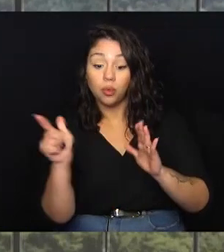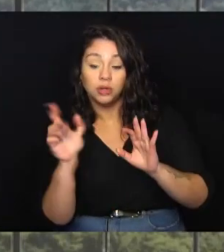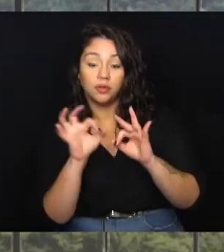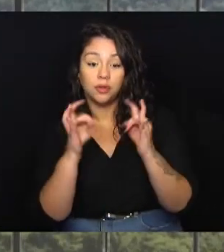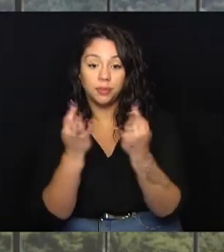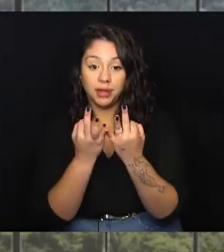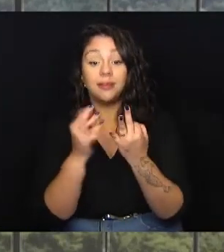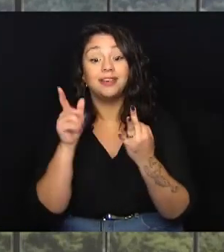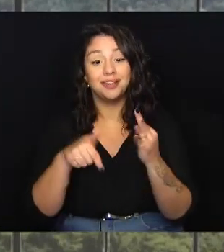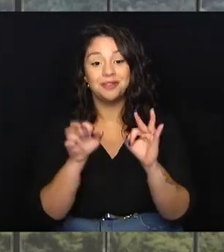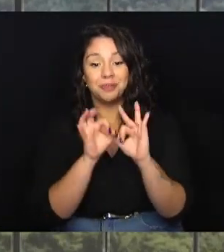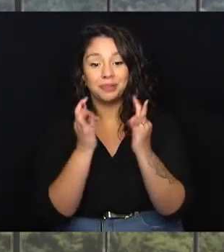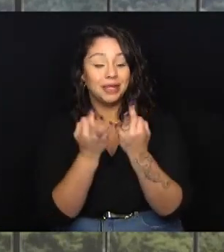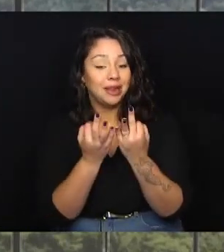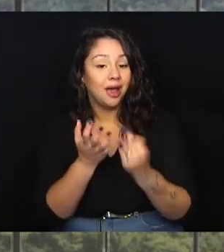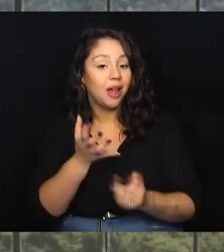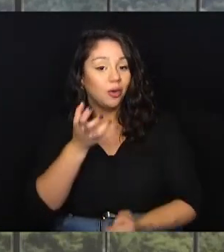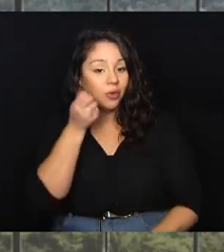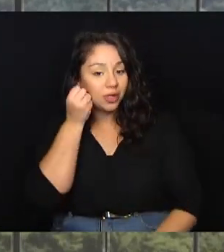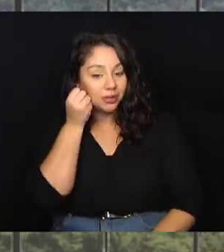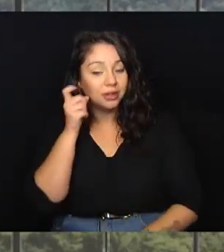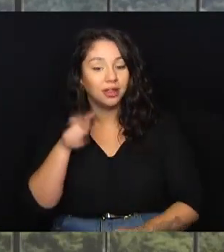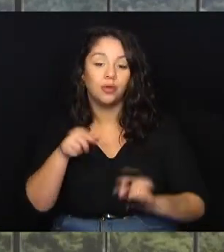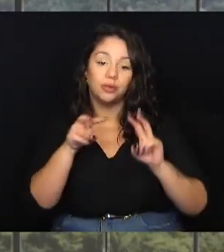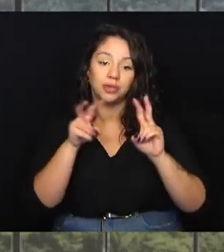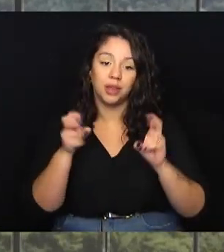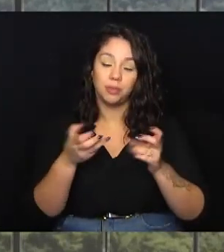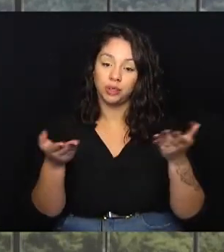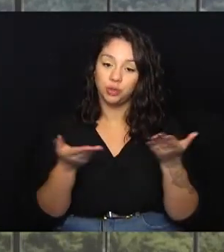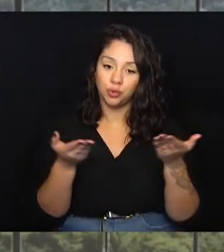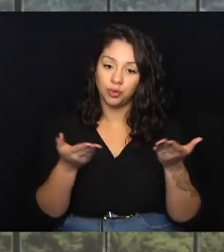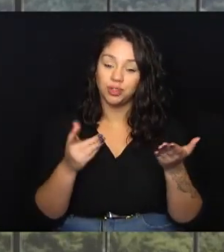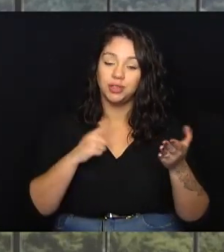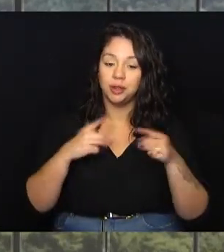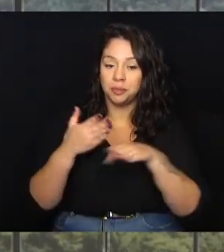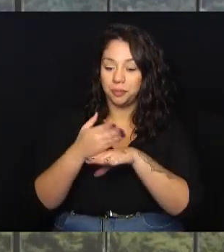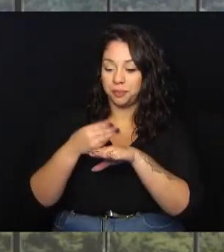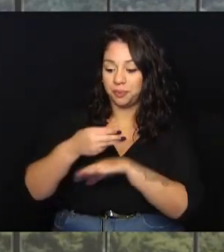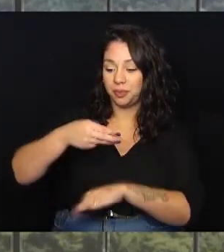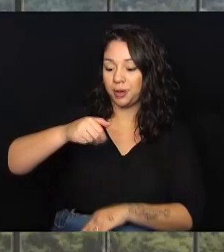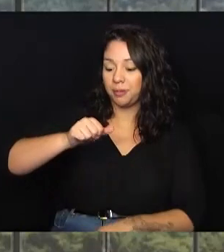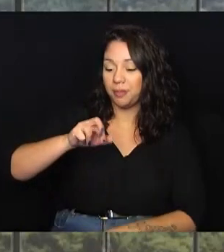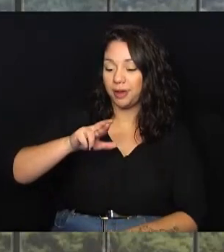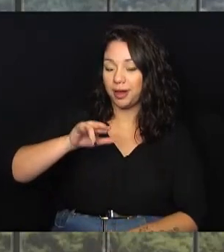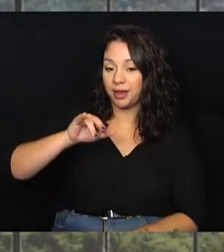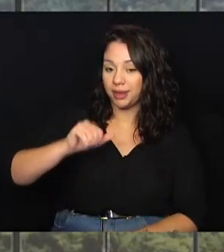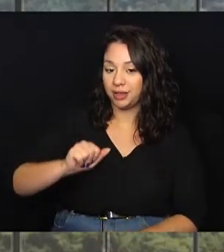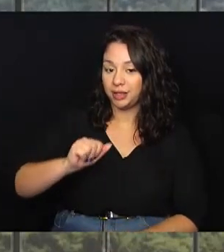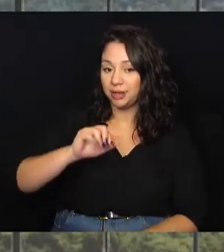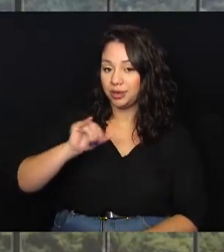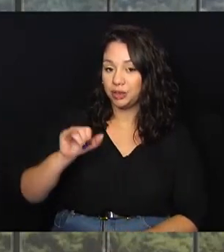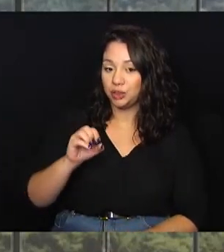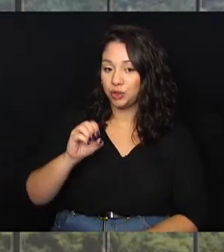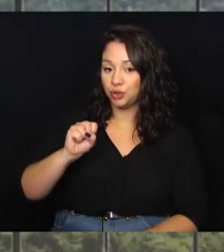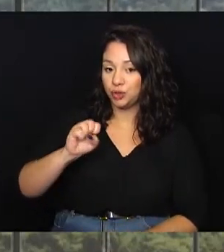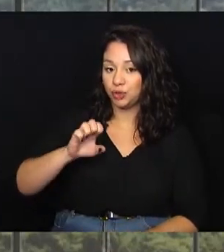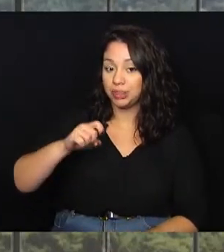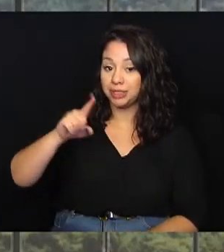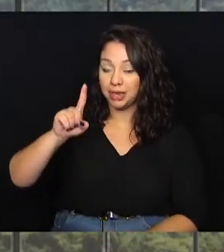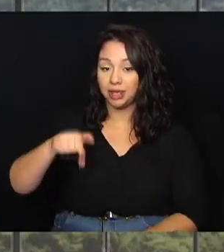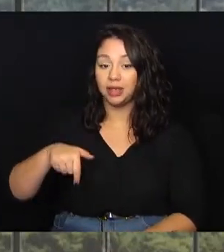Ordem de hoje, que conta com a participação da Maria José Jeremias, que é a coordenadora setorial de